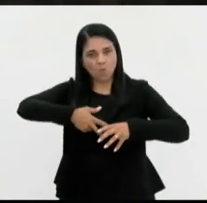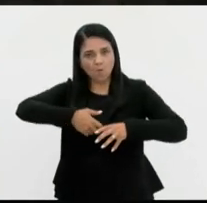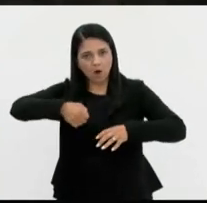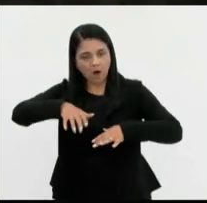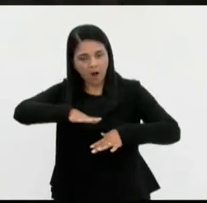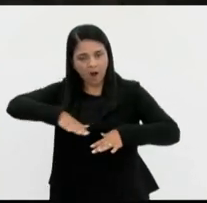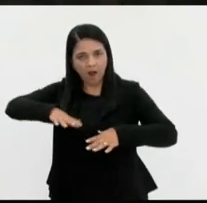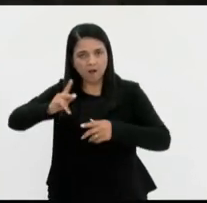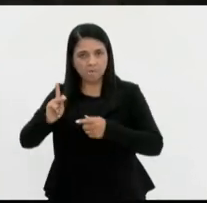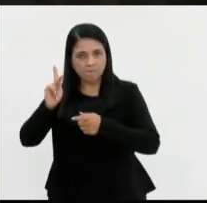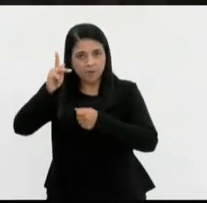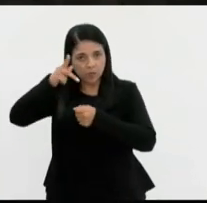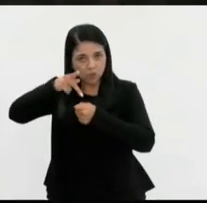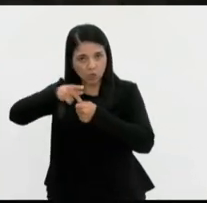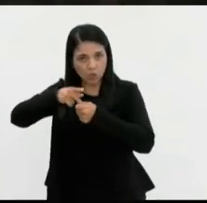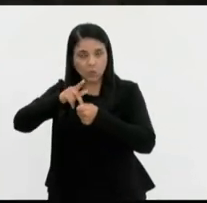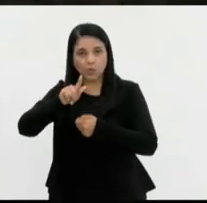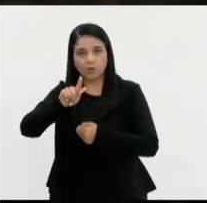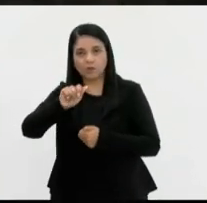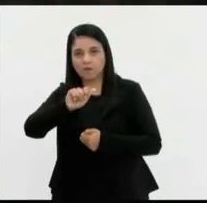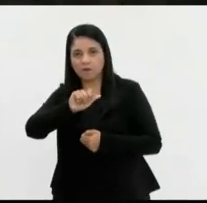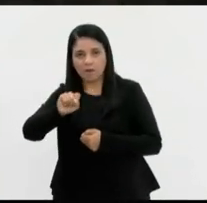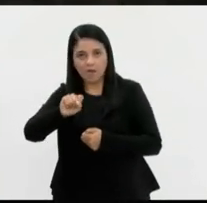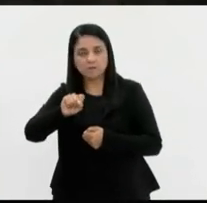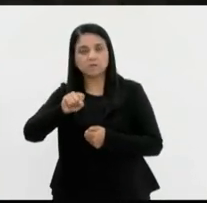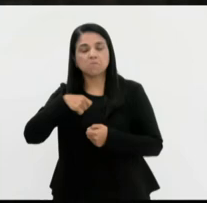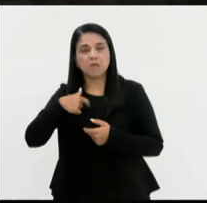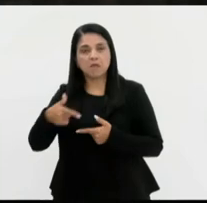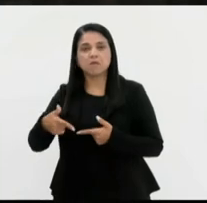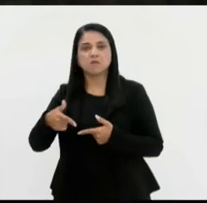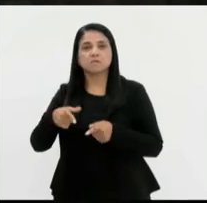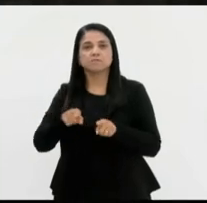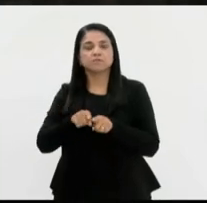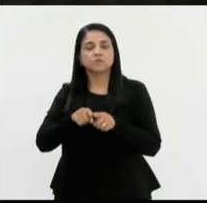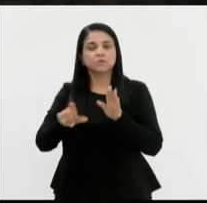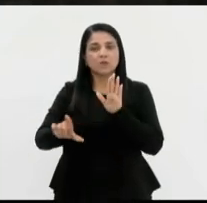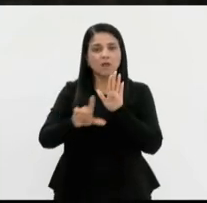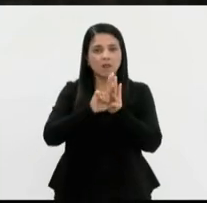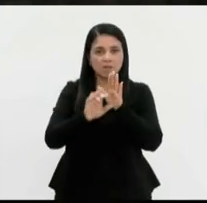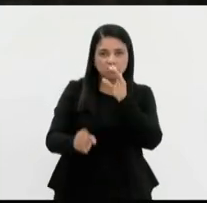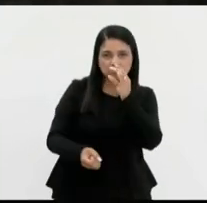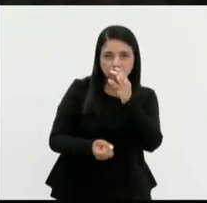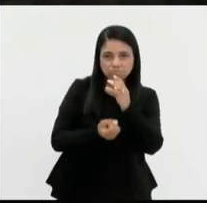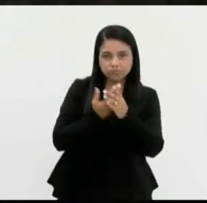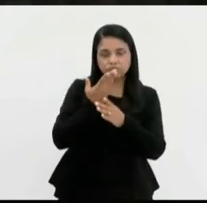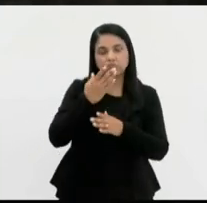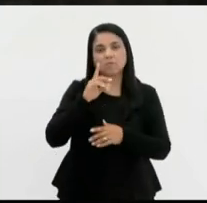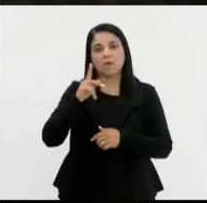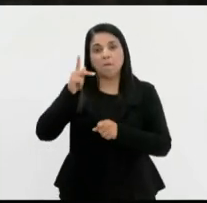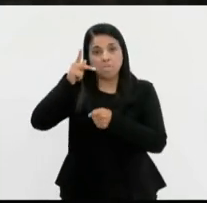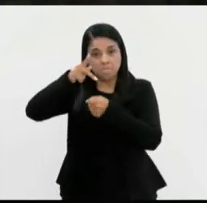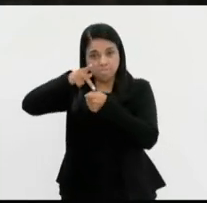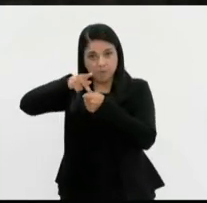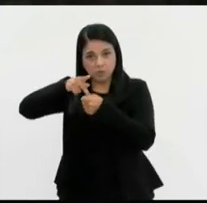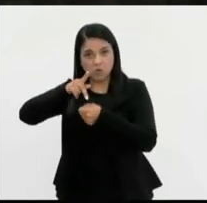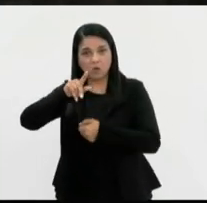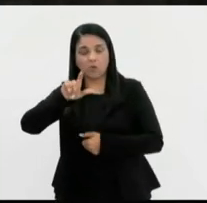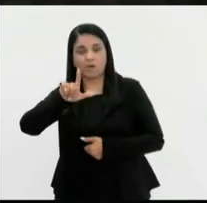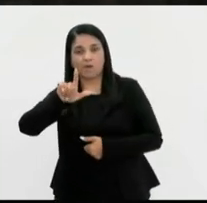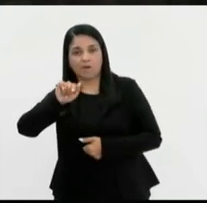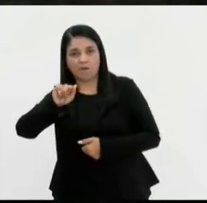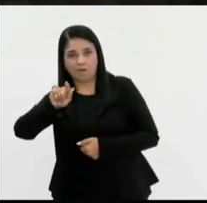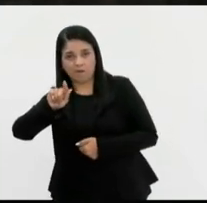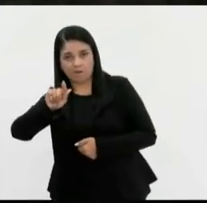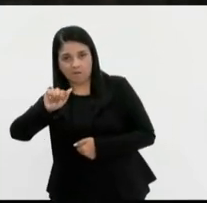gás quando a união criou a lei da sessão onerosa em petróleo e gás tirando dos